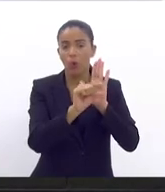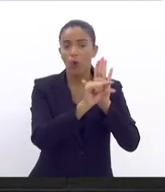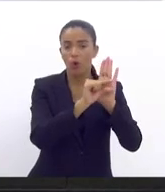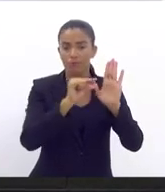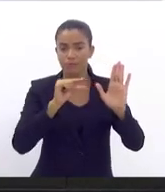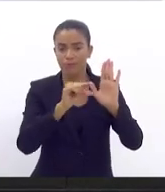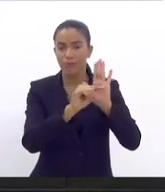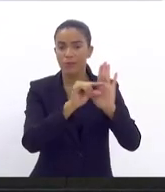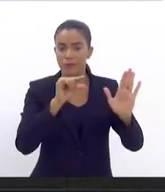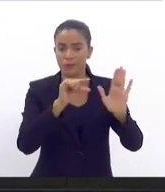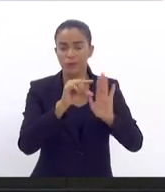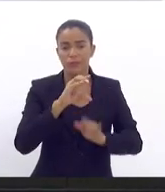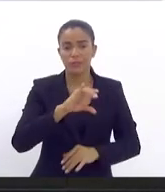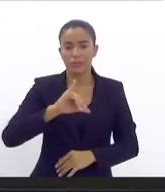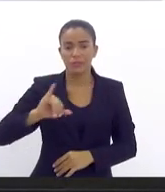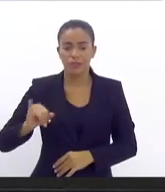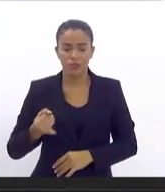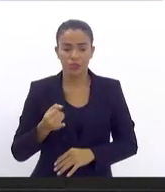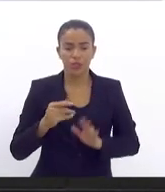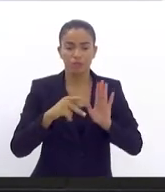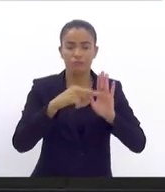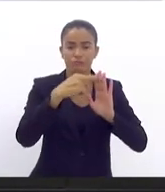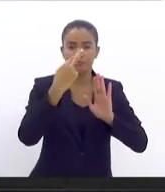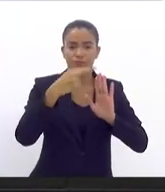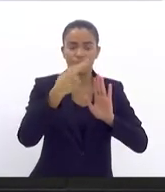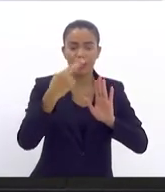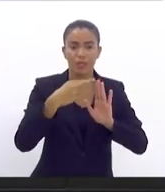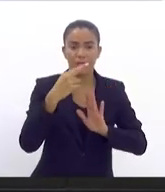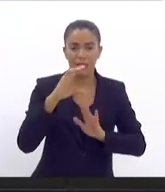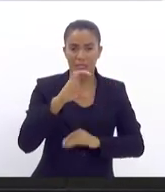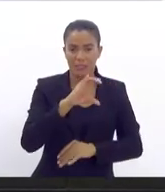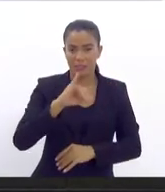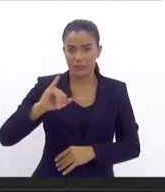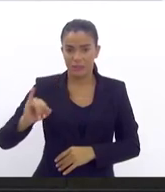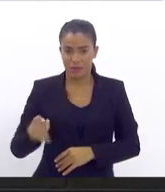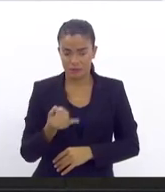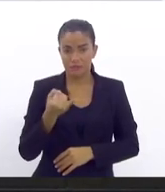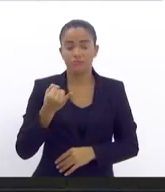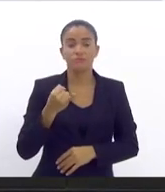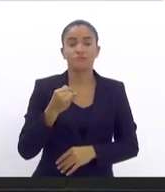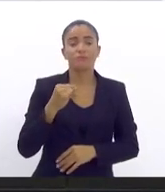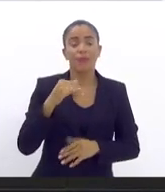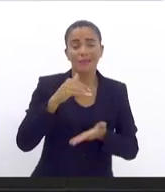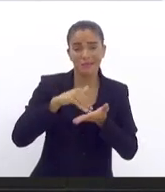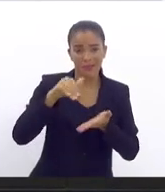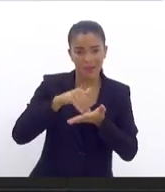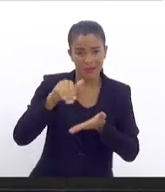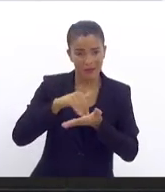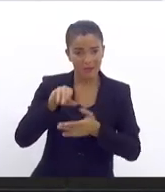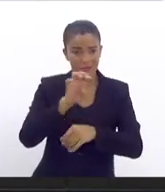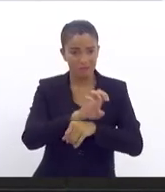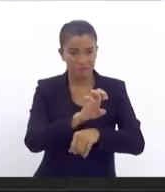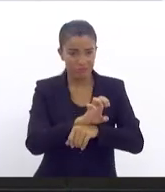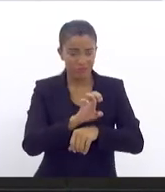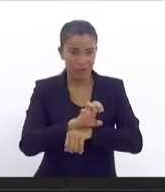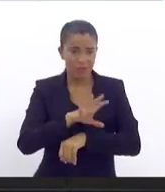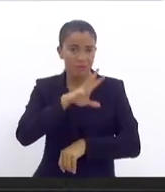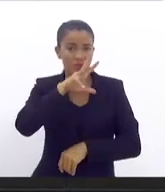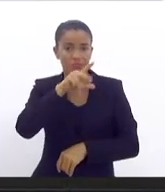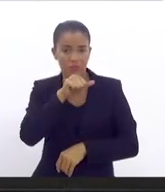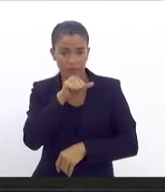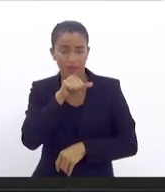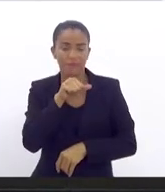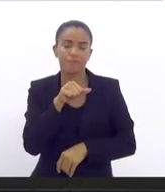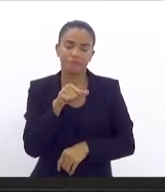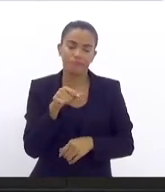CCJ. O fato é que a Fazenda também, a Secretaria de Estado de Fazenda, tem criado óbices, ainda que